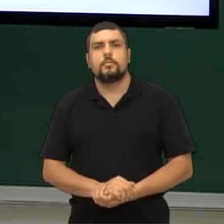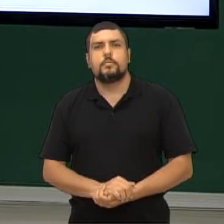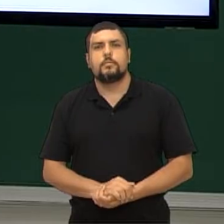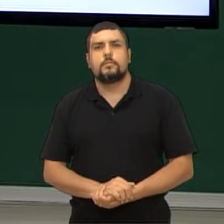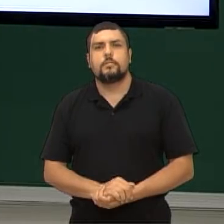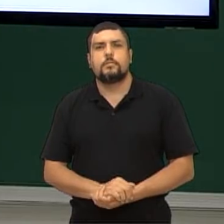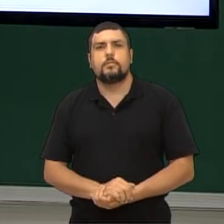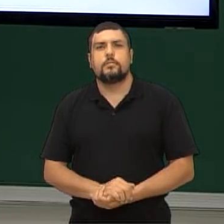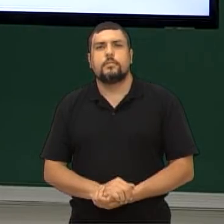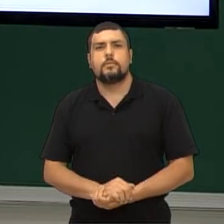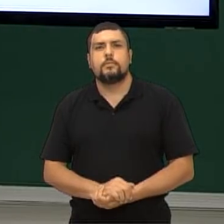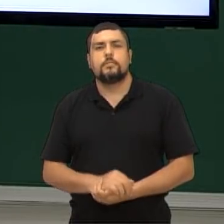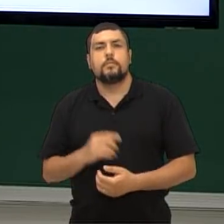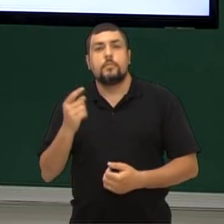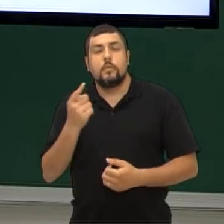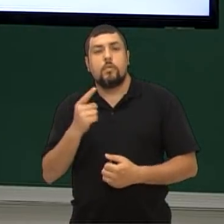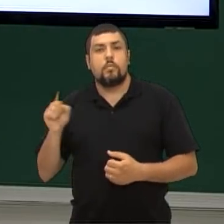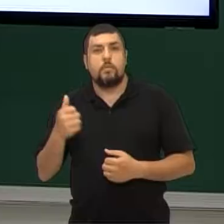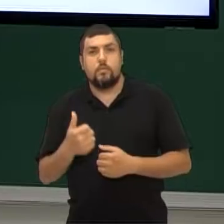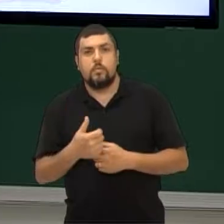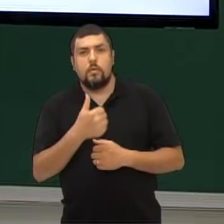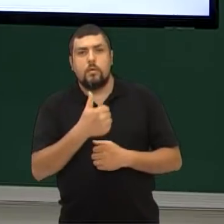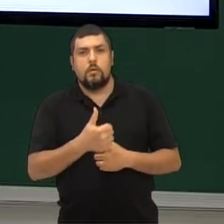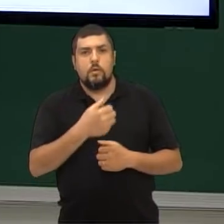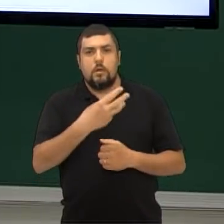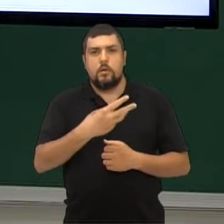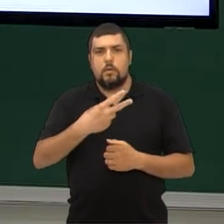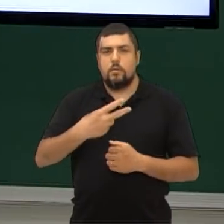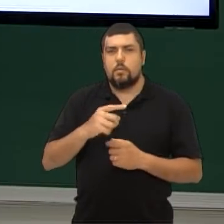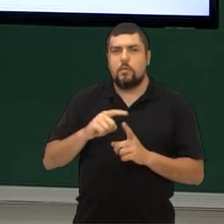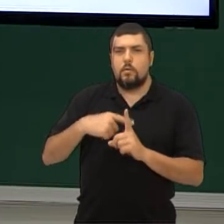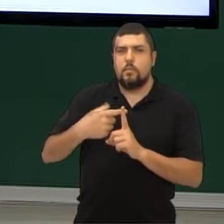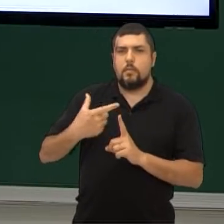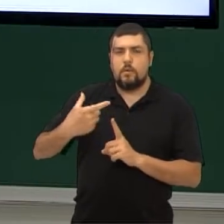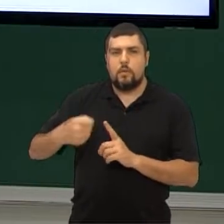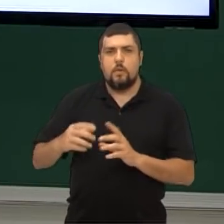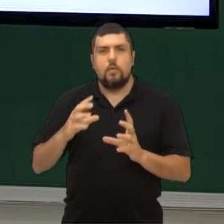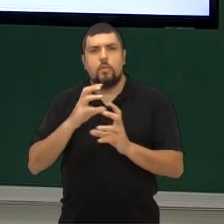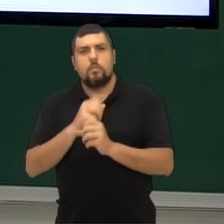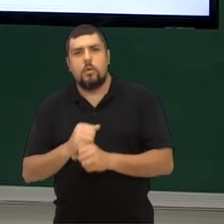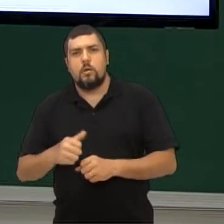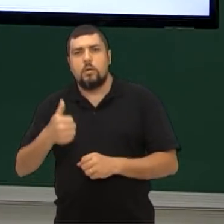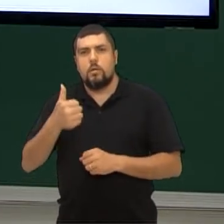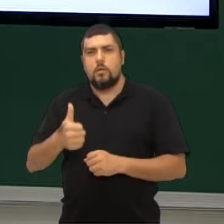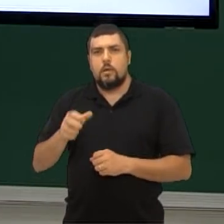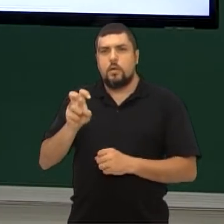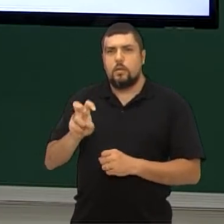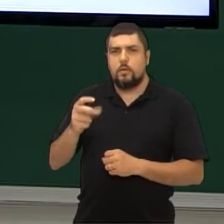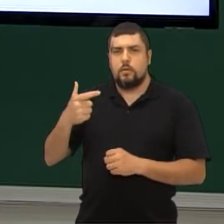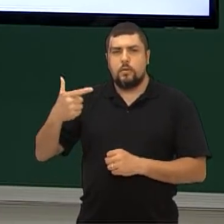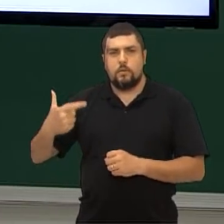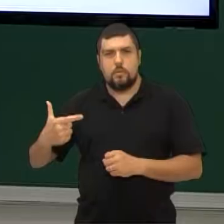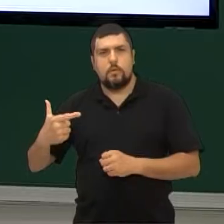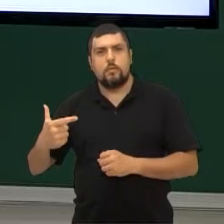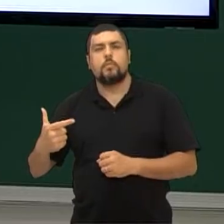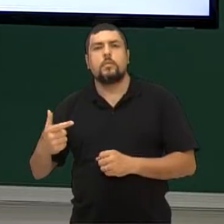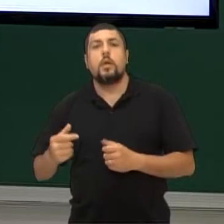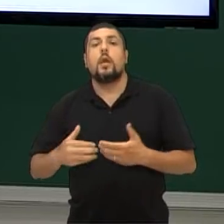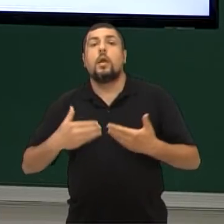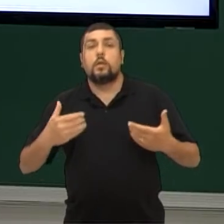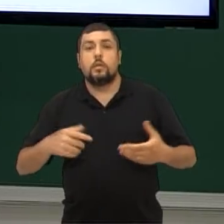fim, 132 mais 20, 152 bilhetes. Ao todo, o nosso gráfico de barras mostrou a venda